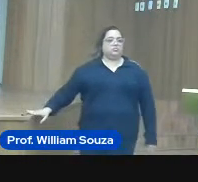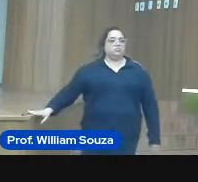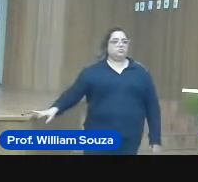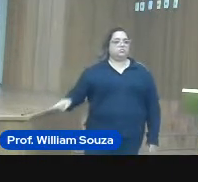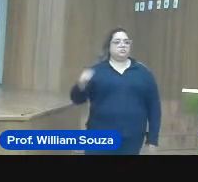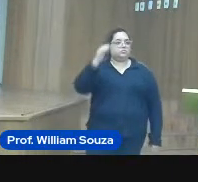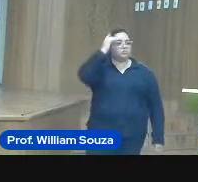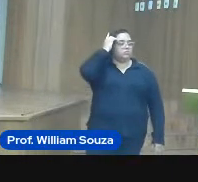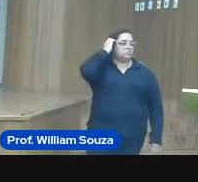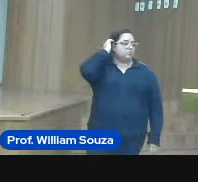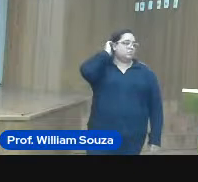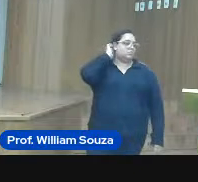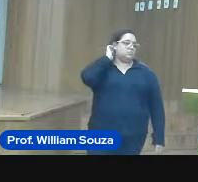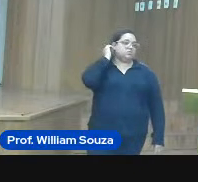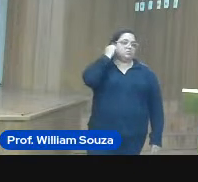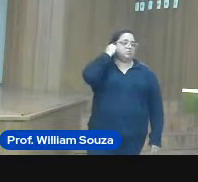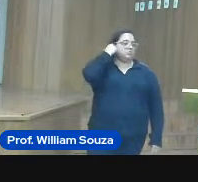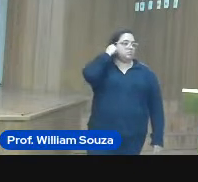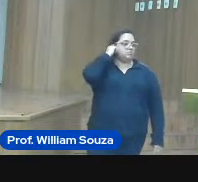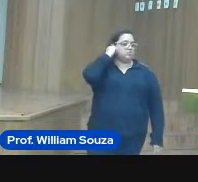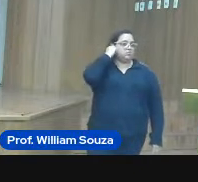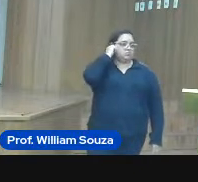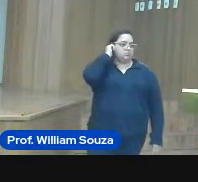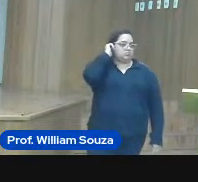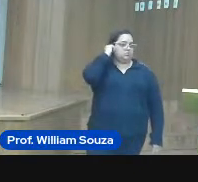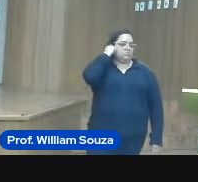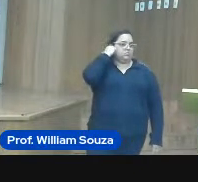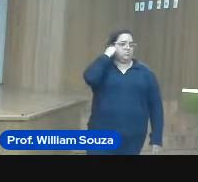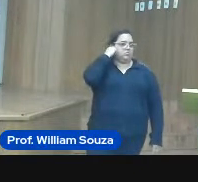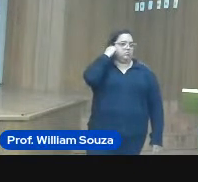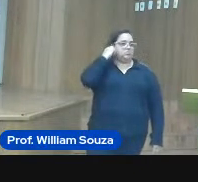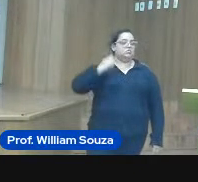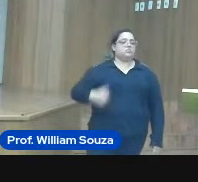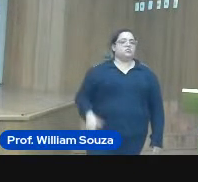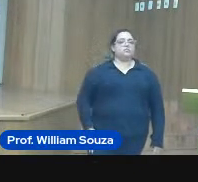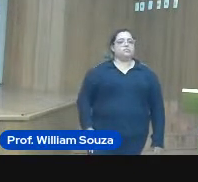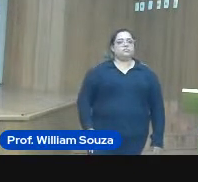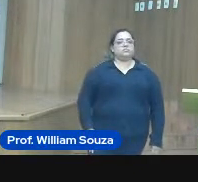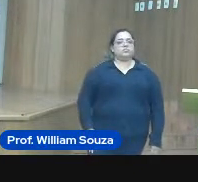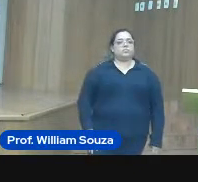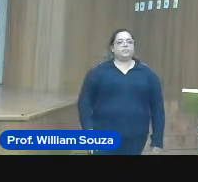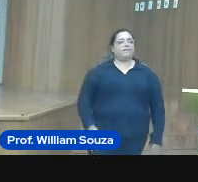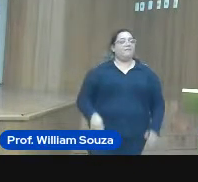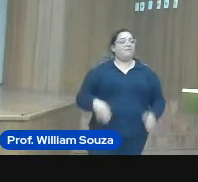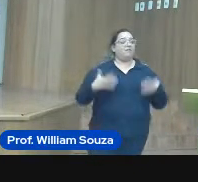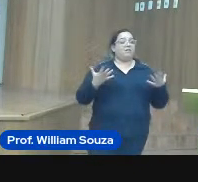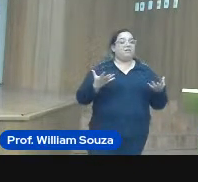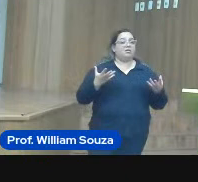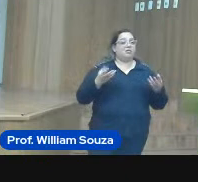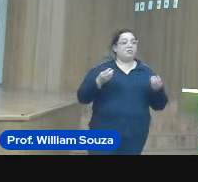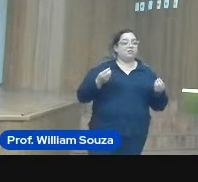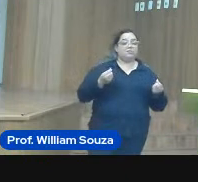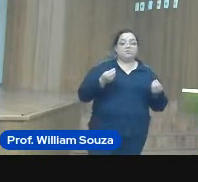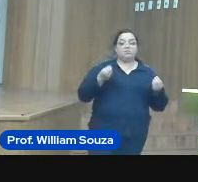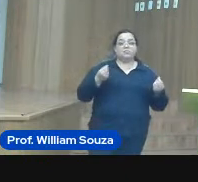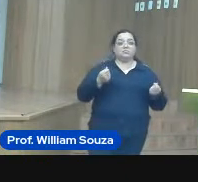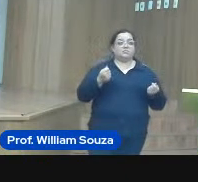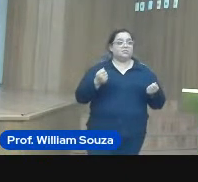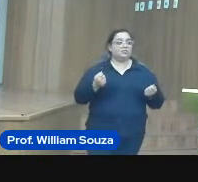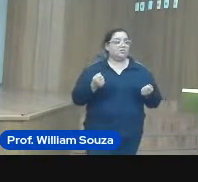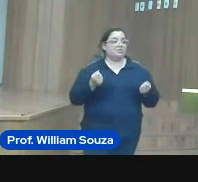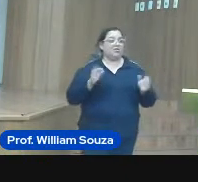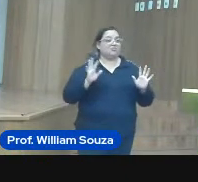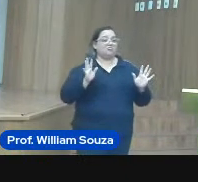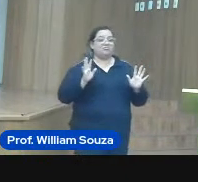Então, assim, eu acho um cínico, eu acho realmente um ato de